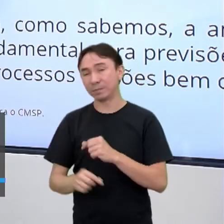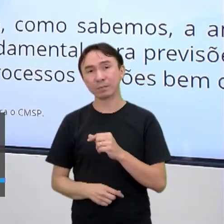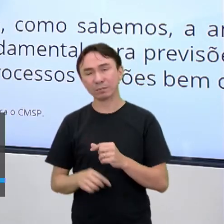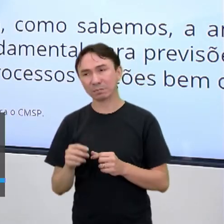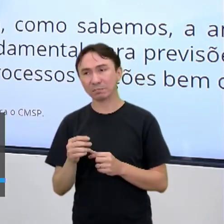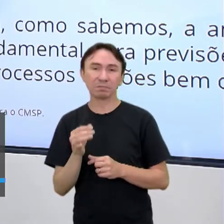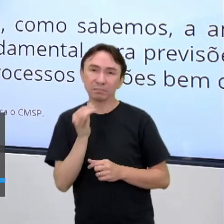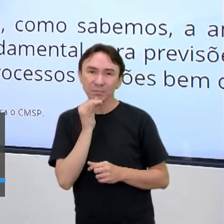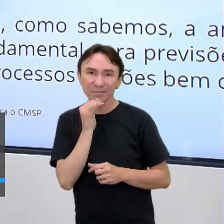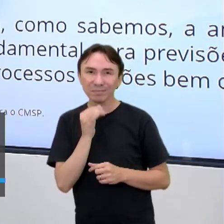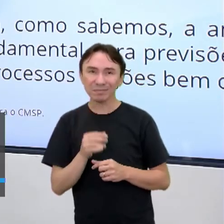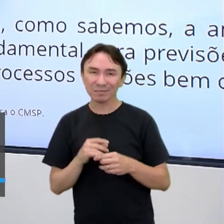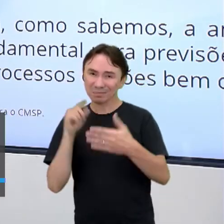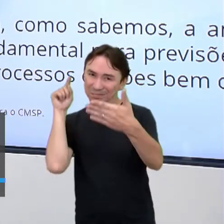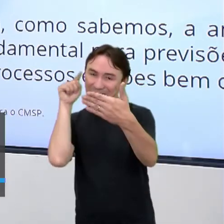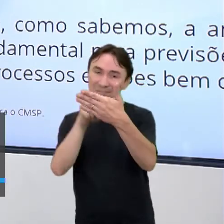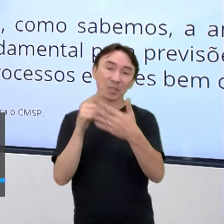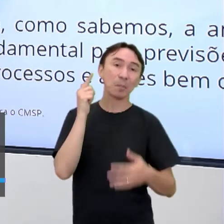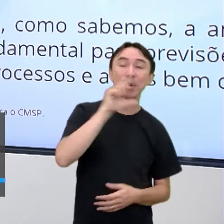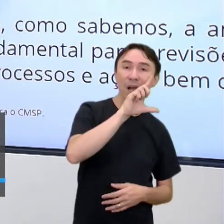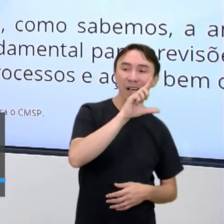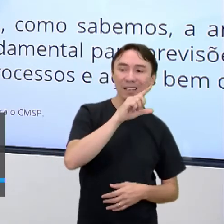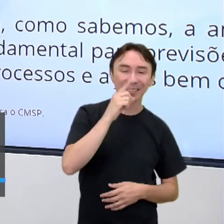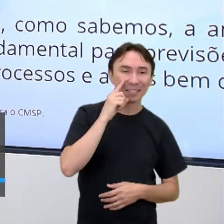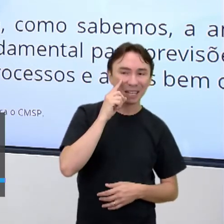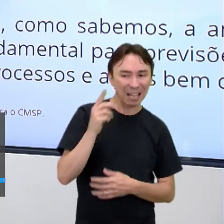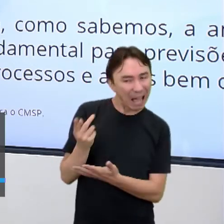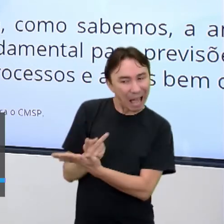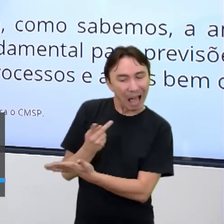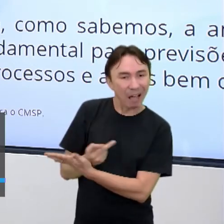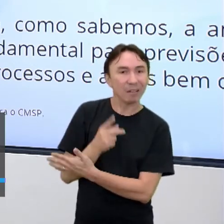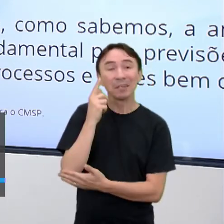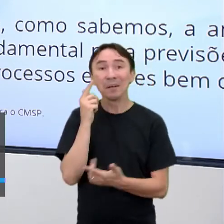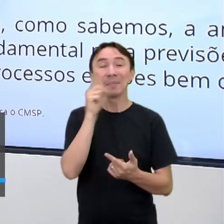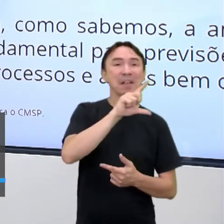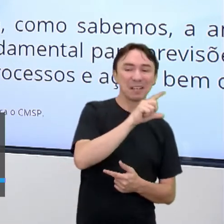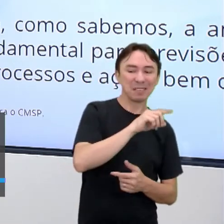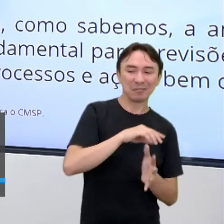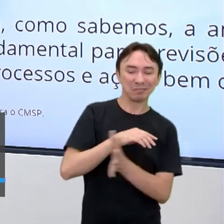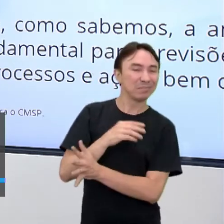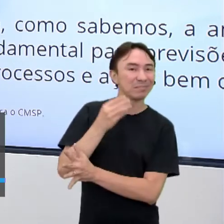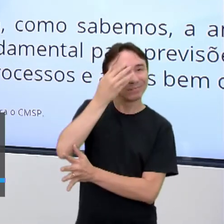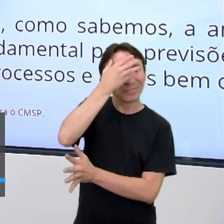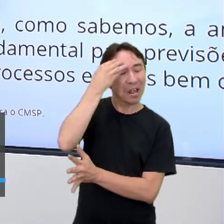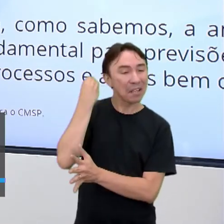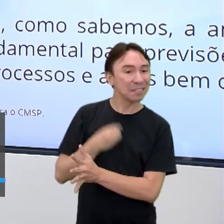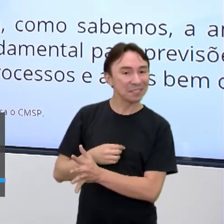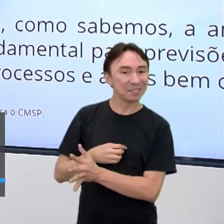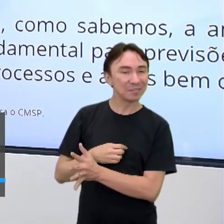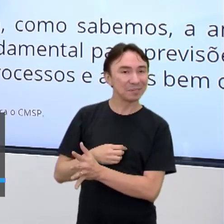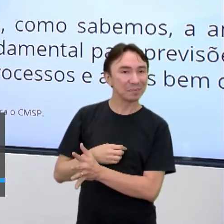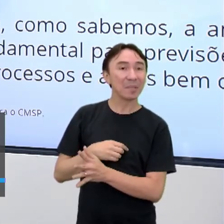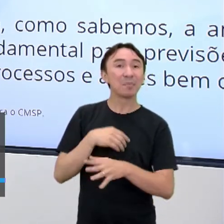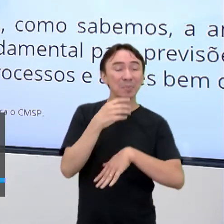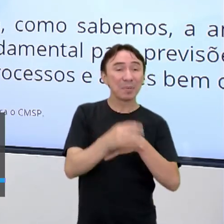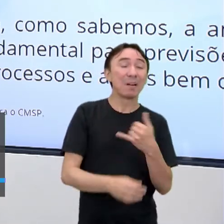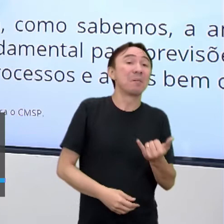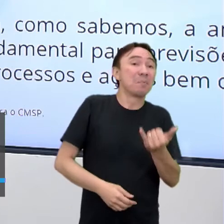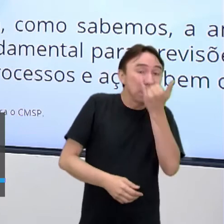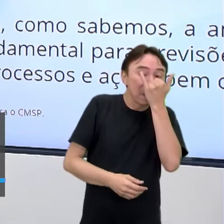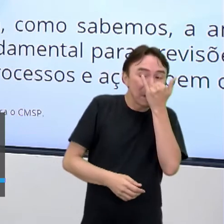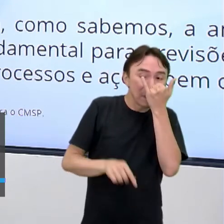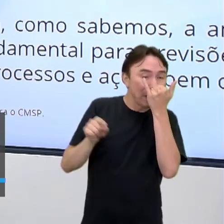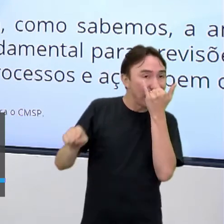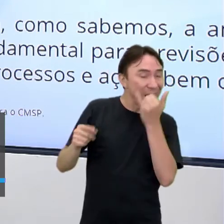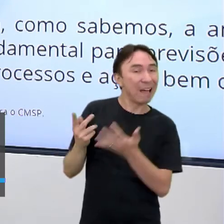procurar os erros, não é? Quando aquelas projeções, né? Quando aquilo que foi planejado dá errado. Esse é um erro estratégico